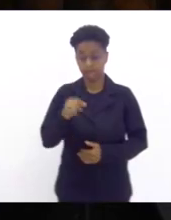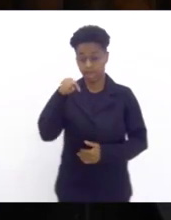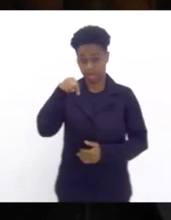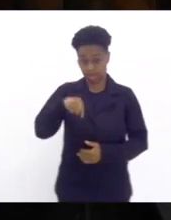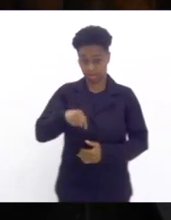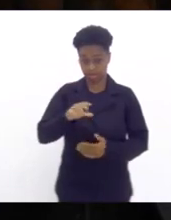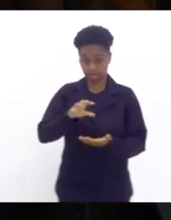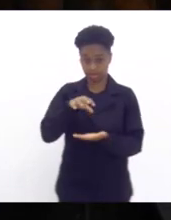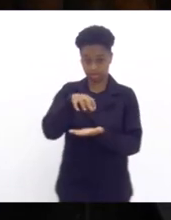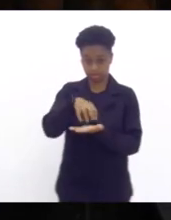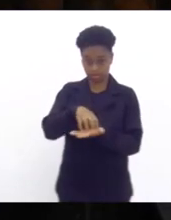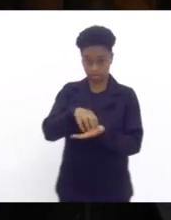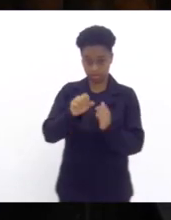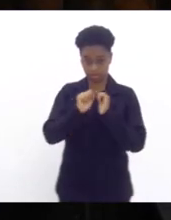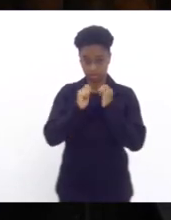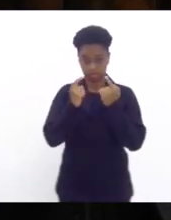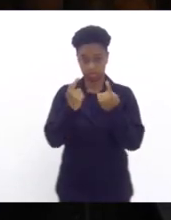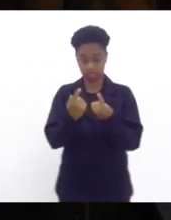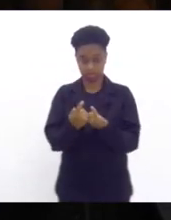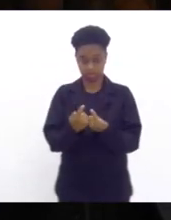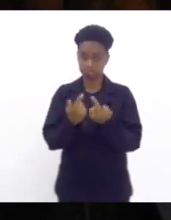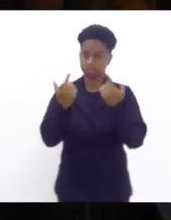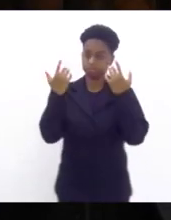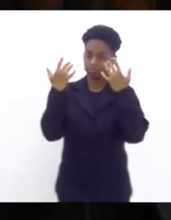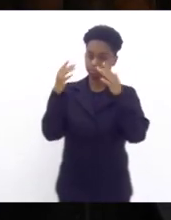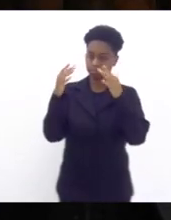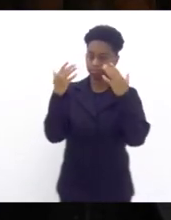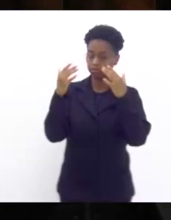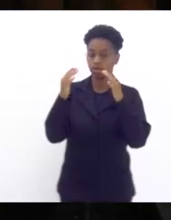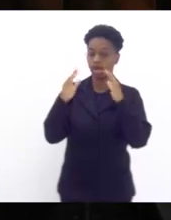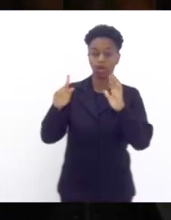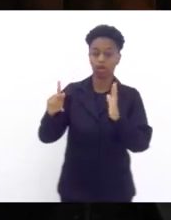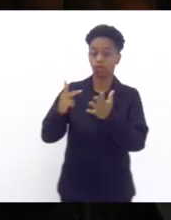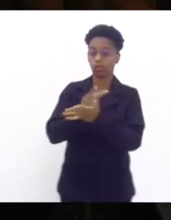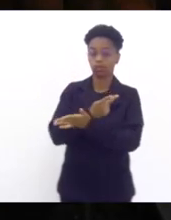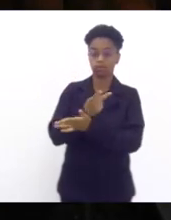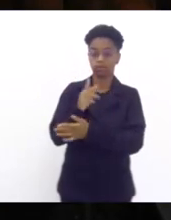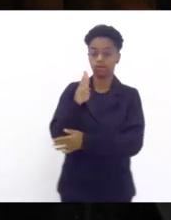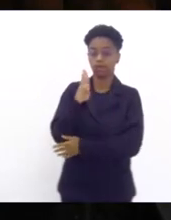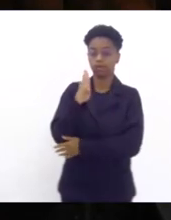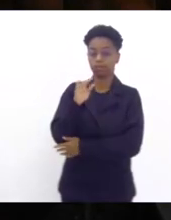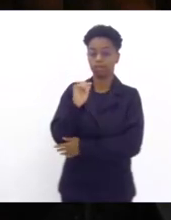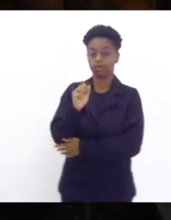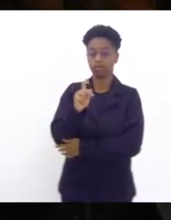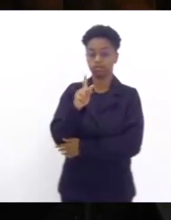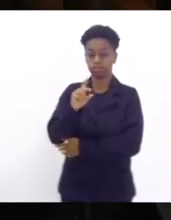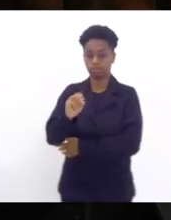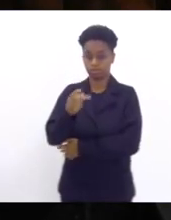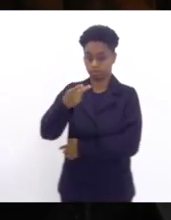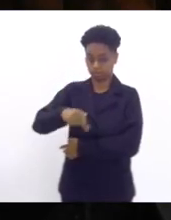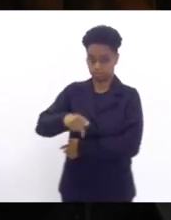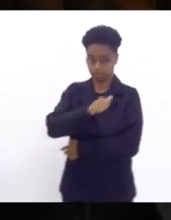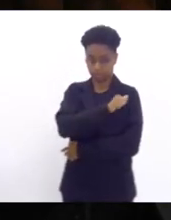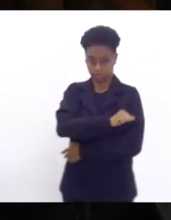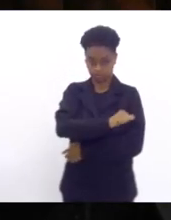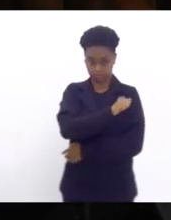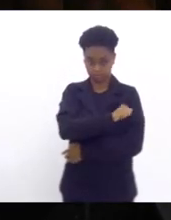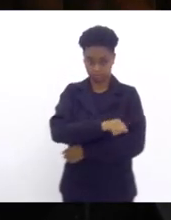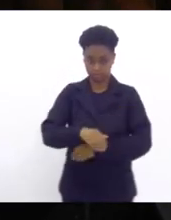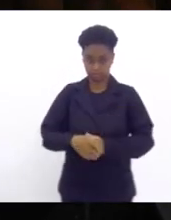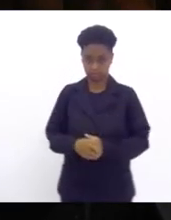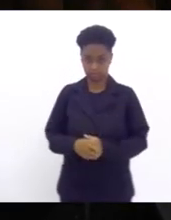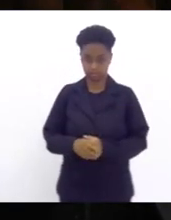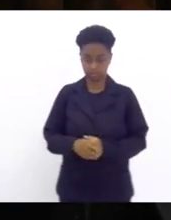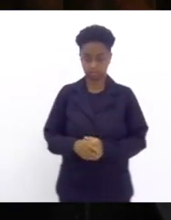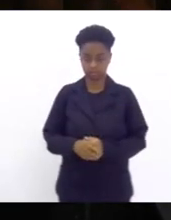sede que foi celebrada pelo bispo da cidade do Rio de Janeiro então Orani